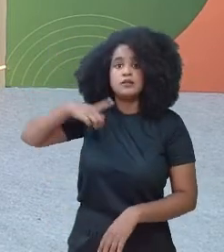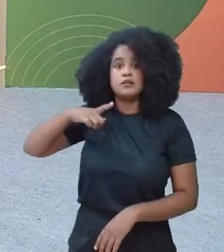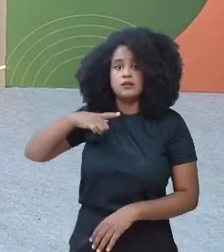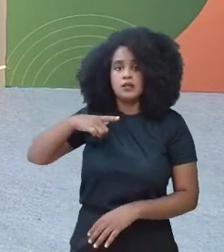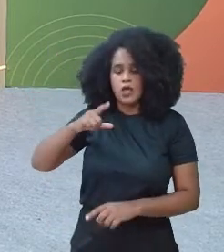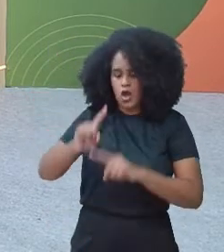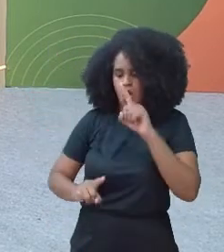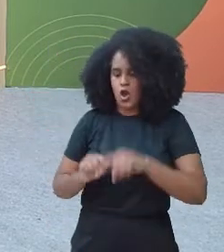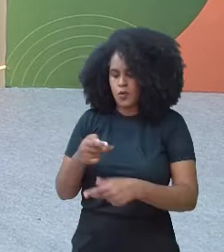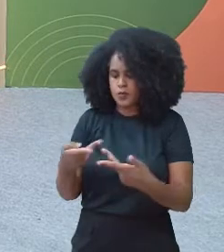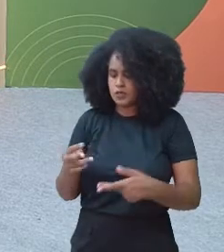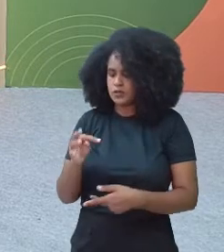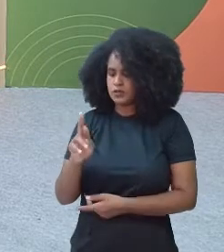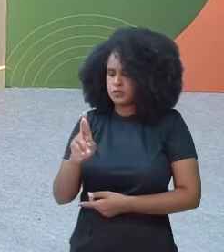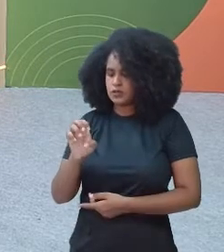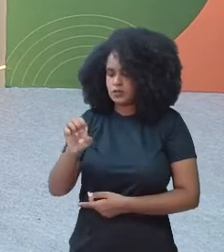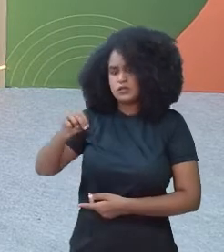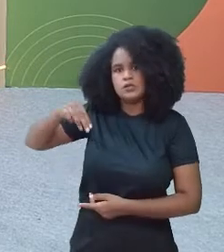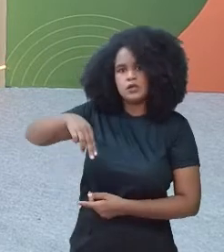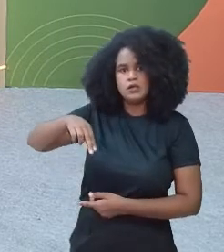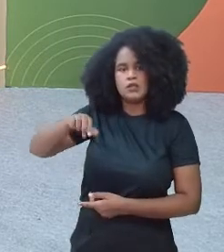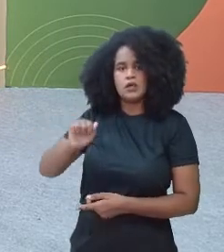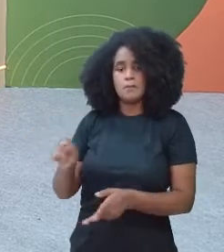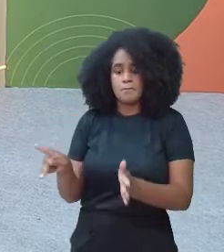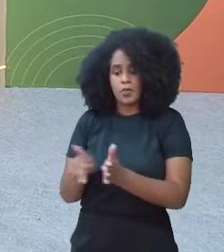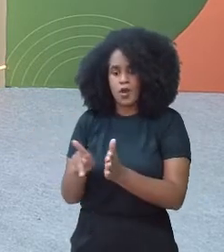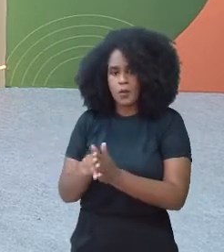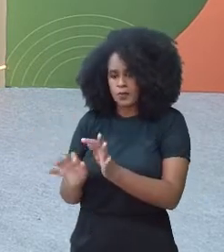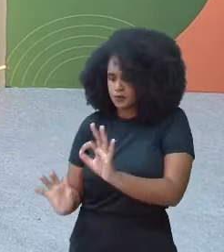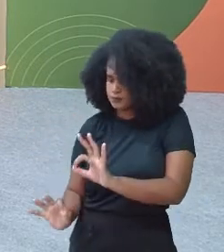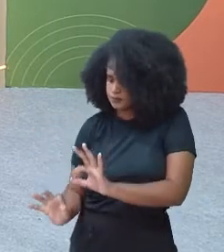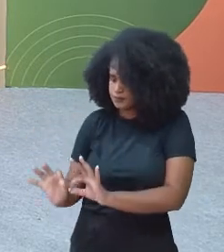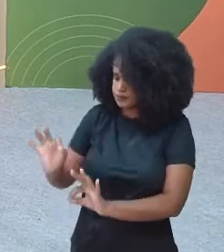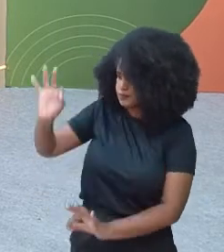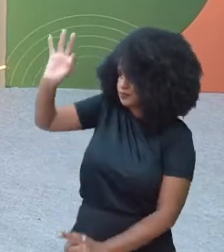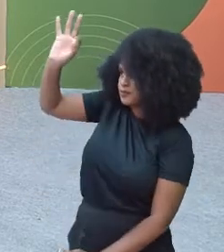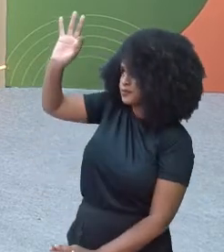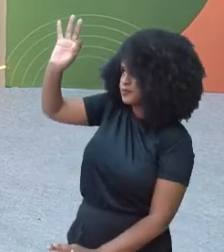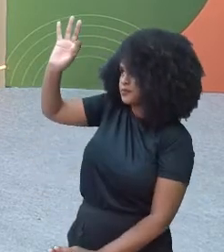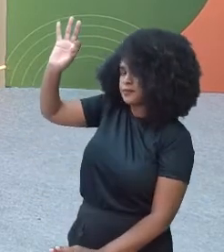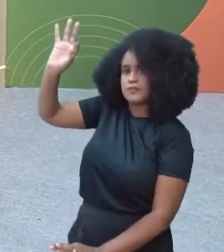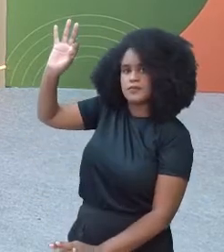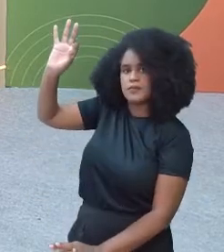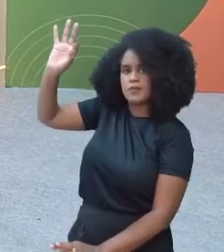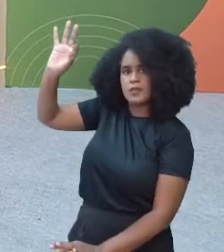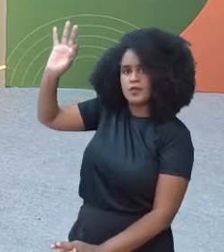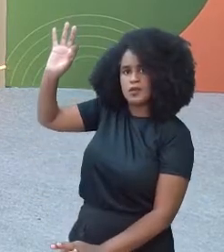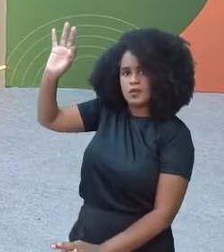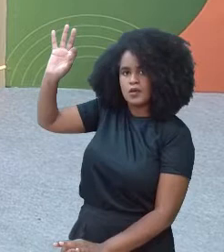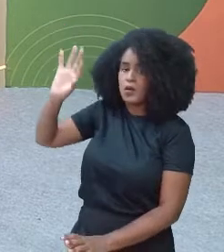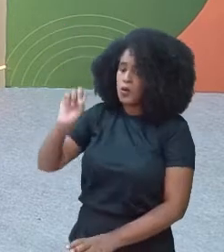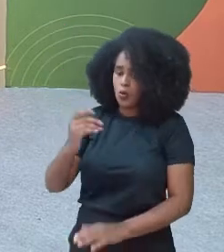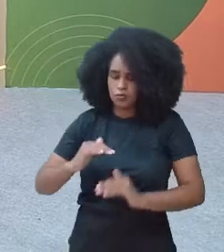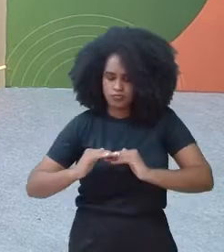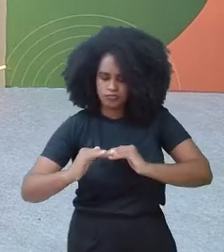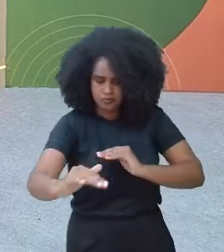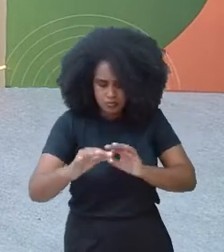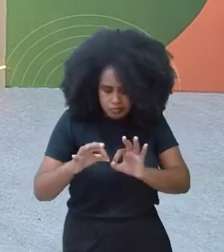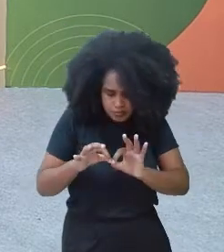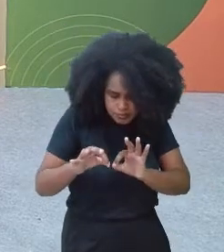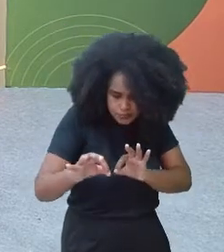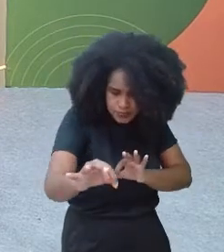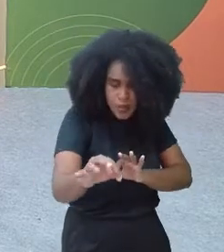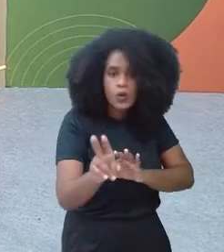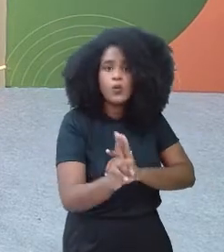trena, olha aí, é um instrumento de medição, né? Ela está medindo o comprimento de uma parede, a distância ali no chão, por exemplo, ela vai utilizar